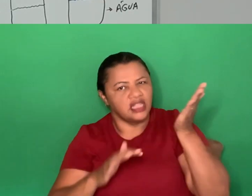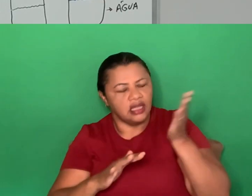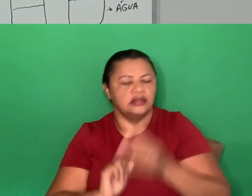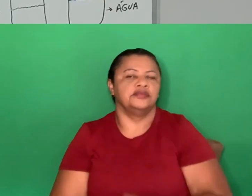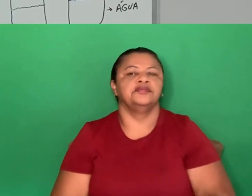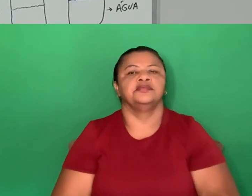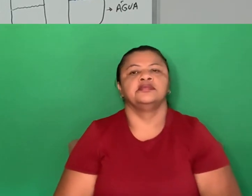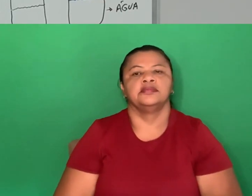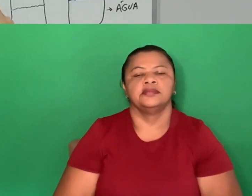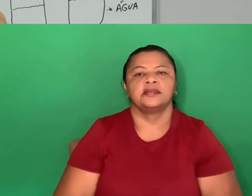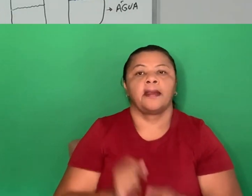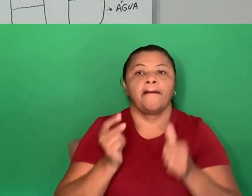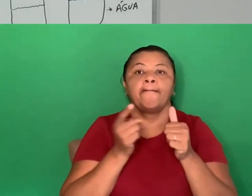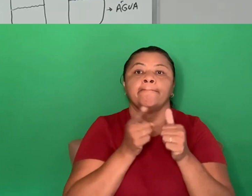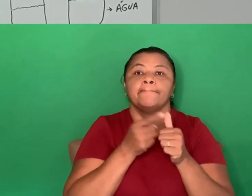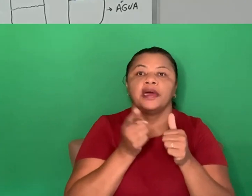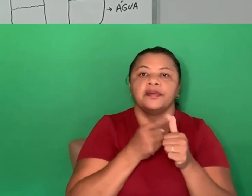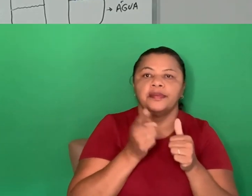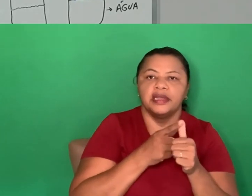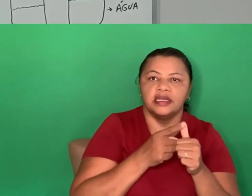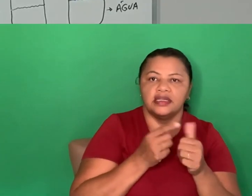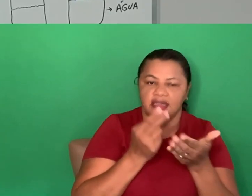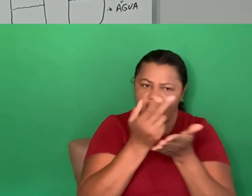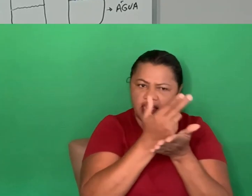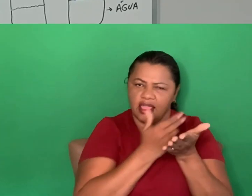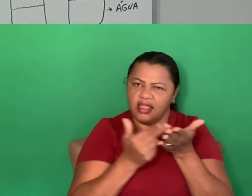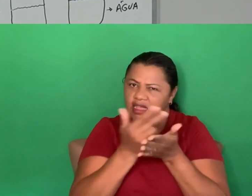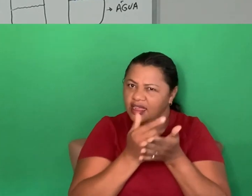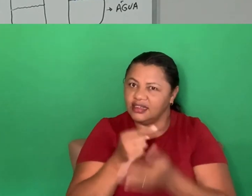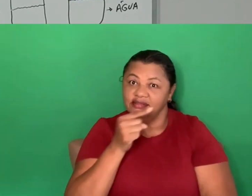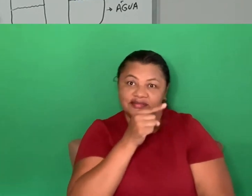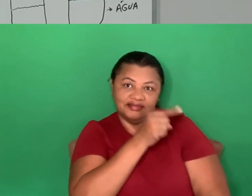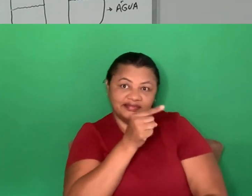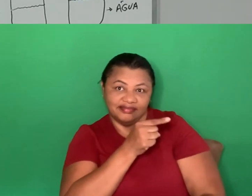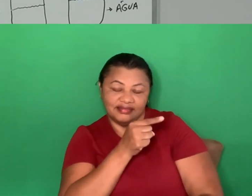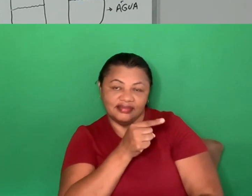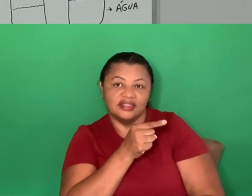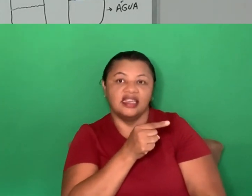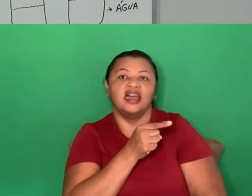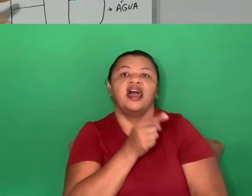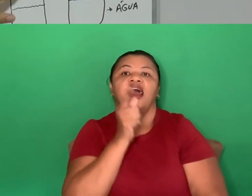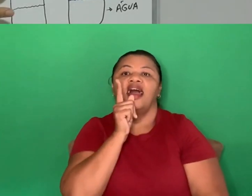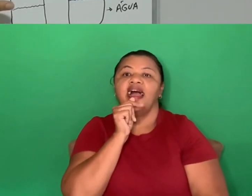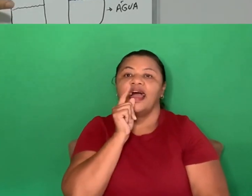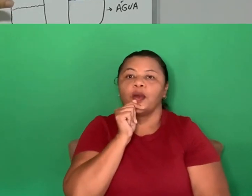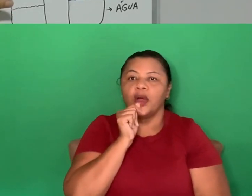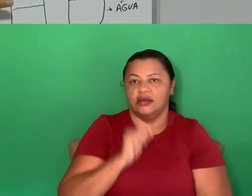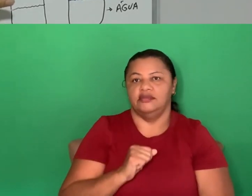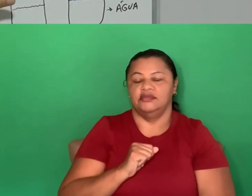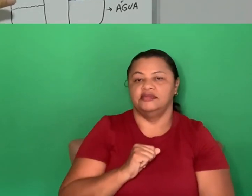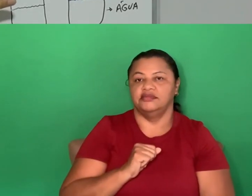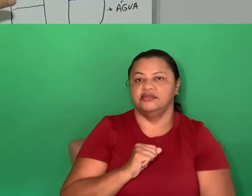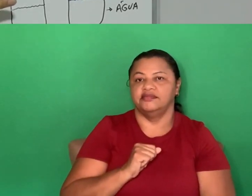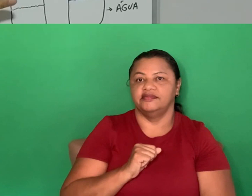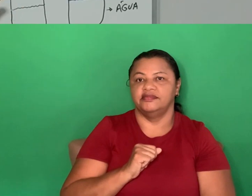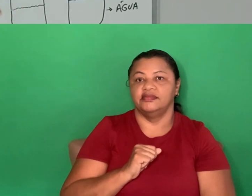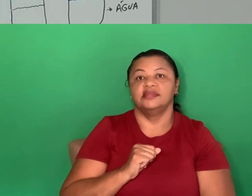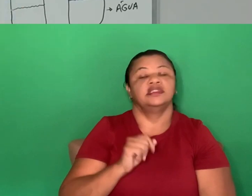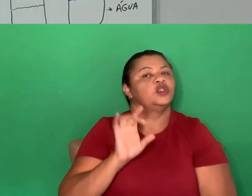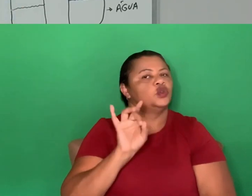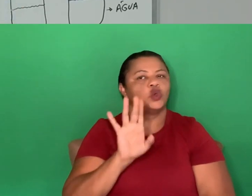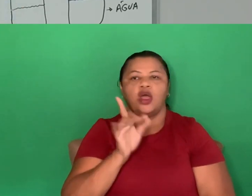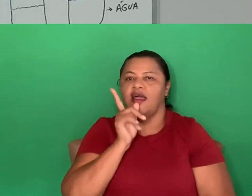desse sal, né, que nós usamos em casa, inclusive nas nossas comidas. Então, água pura no estado líquido,